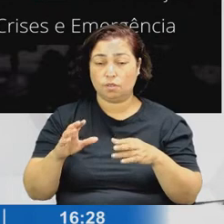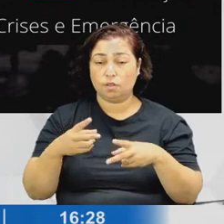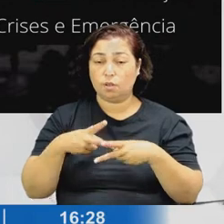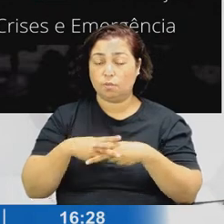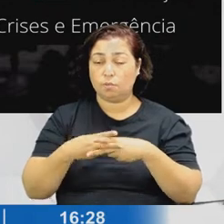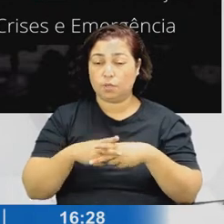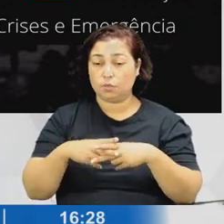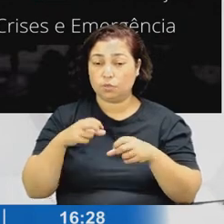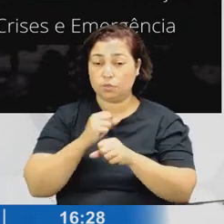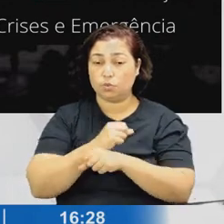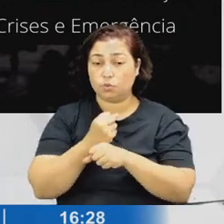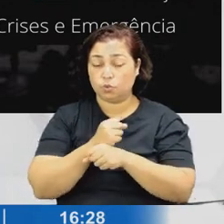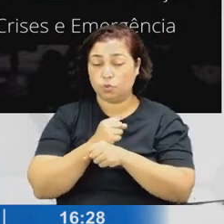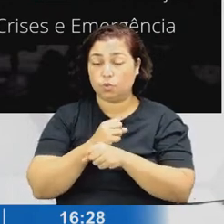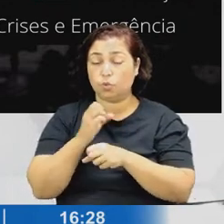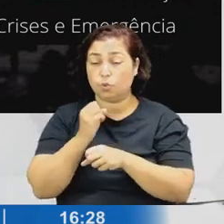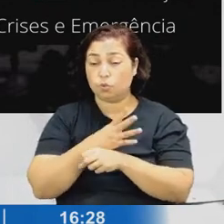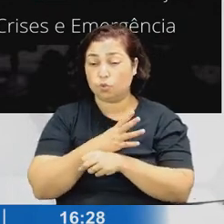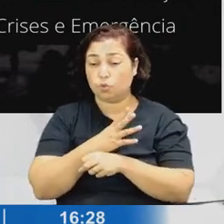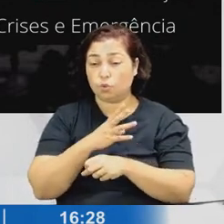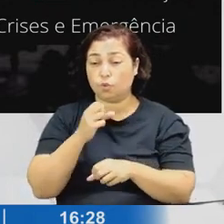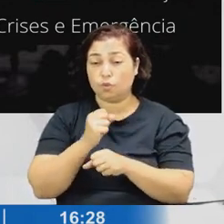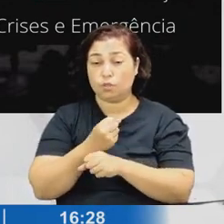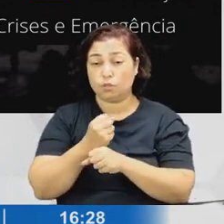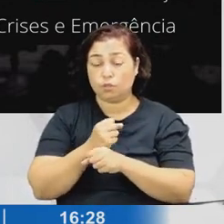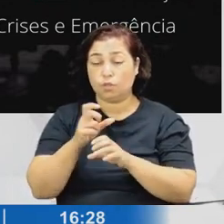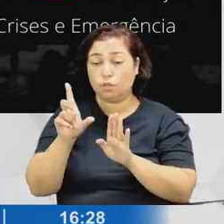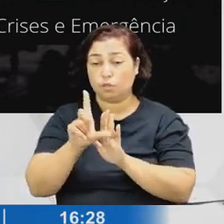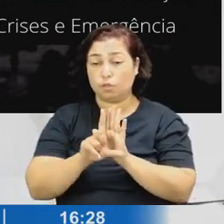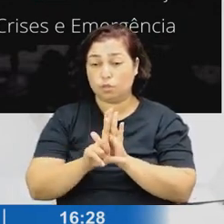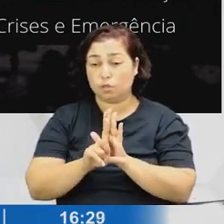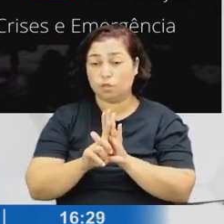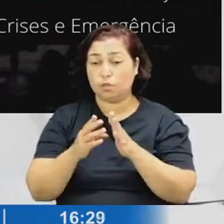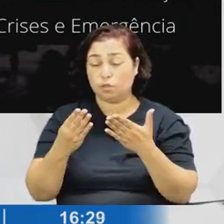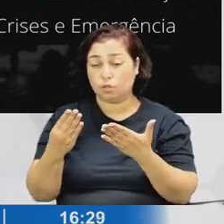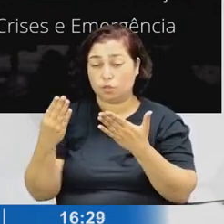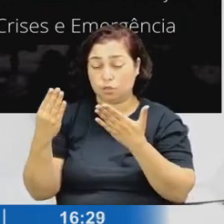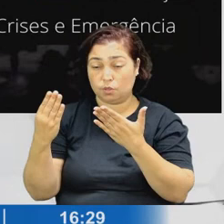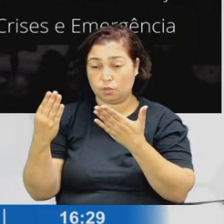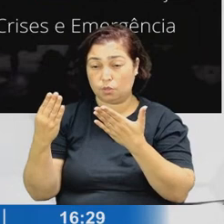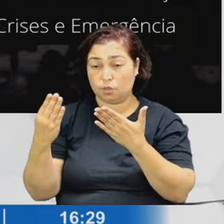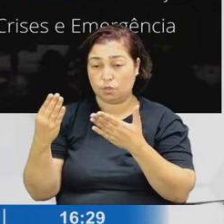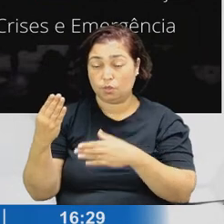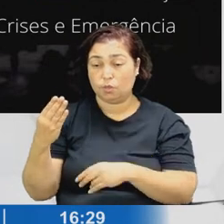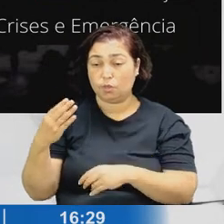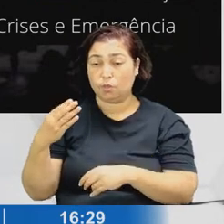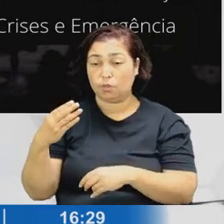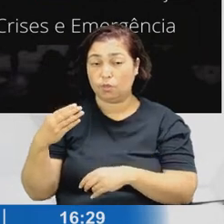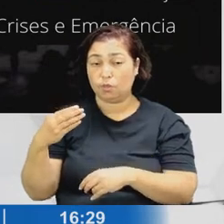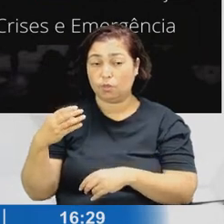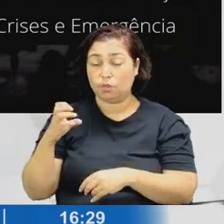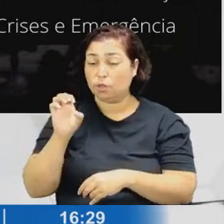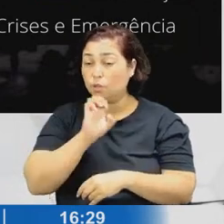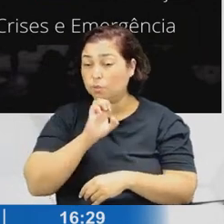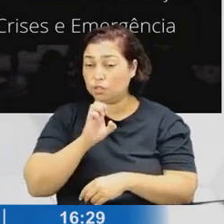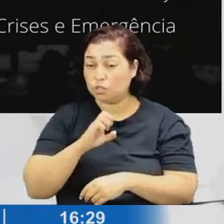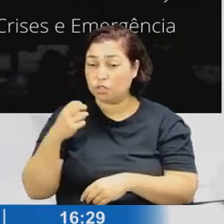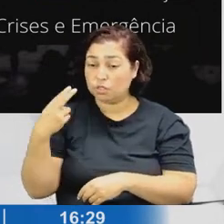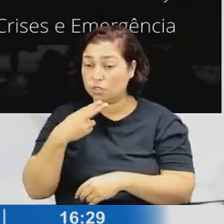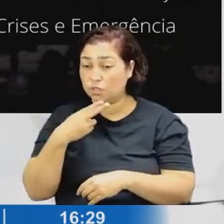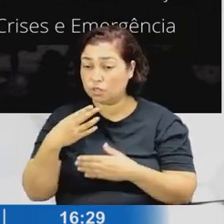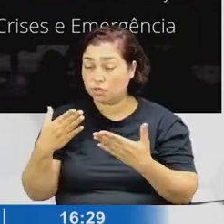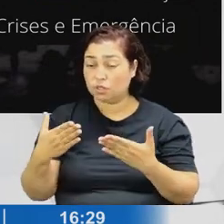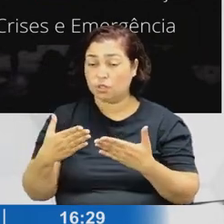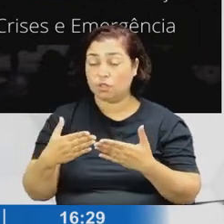fazer novas obras legislação pasta legislação gestão de crise emergência como teve lá tem no rio muito enchente né e